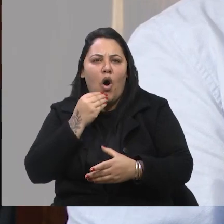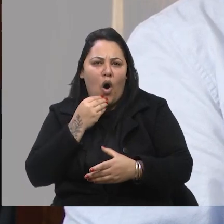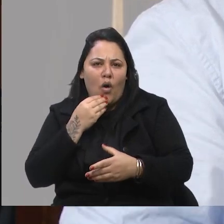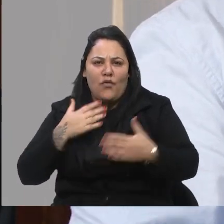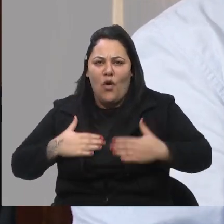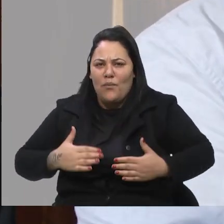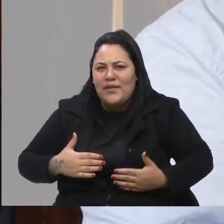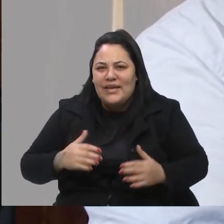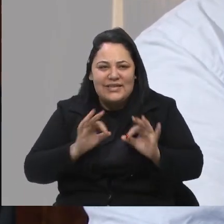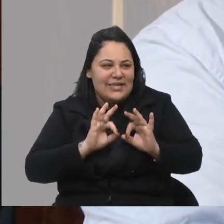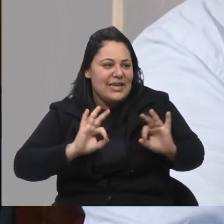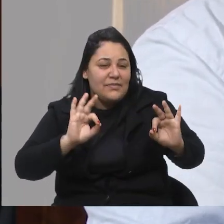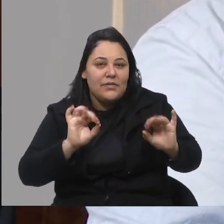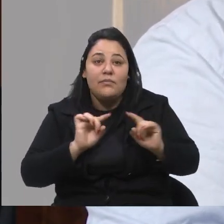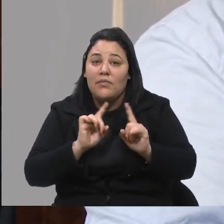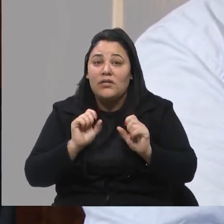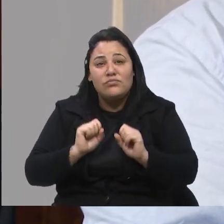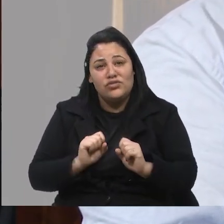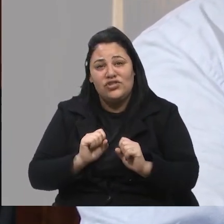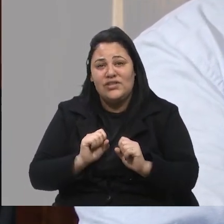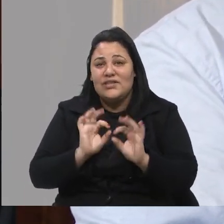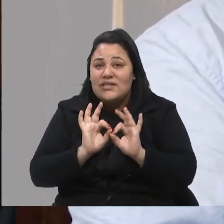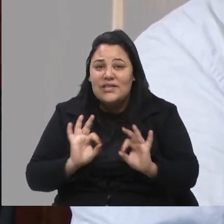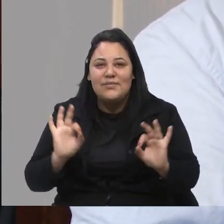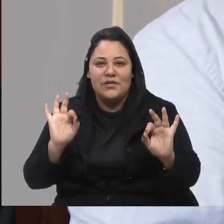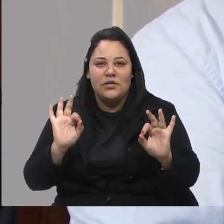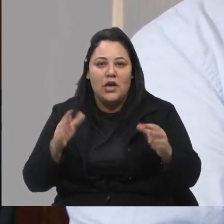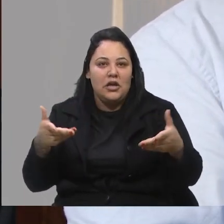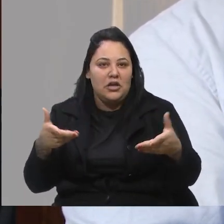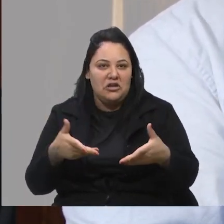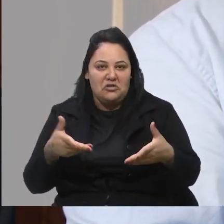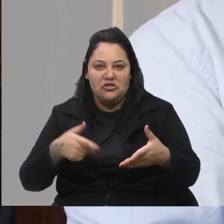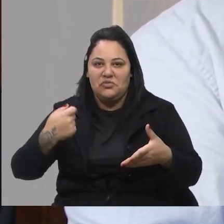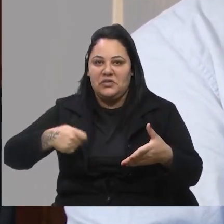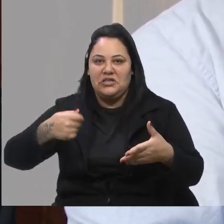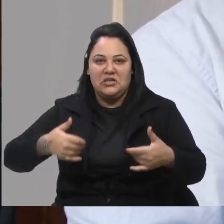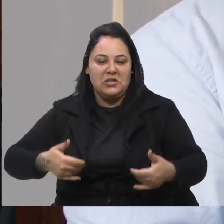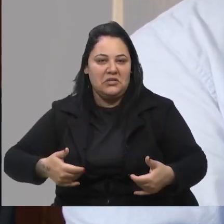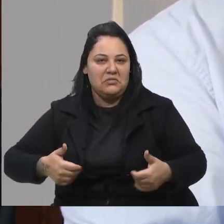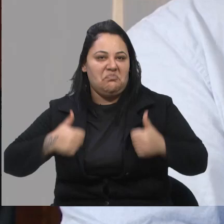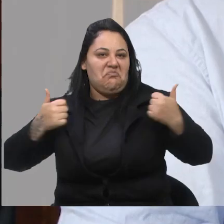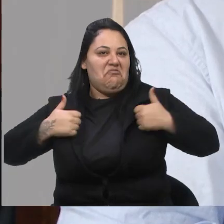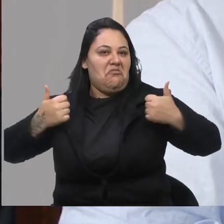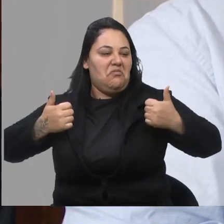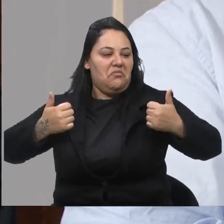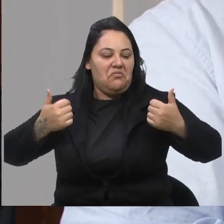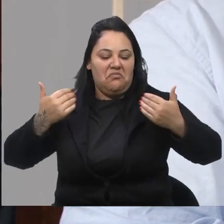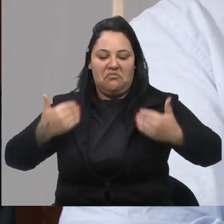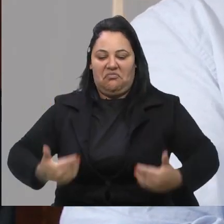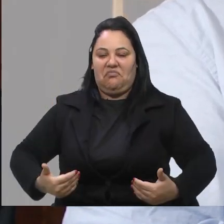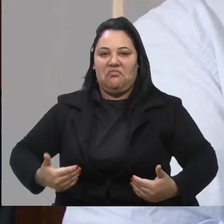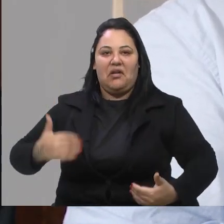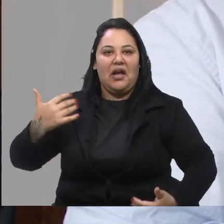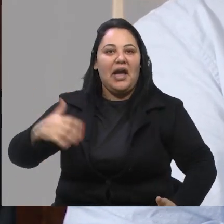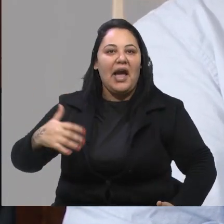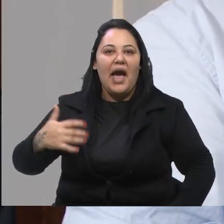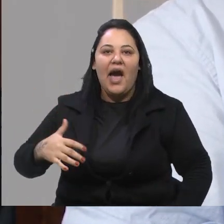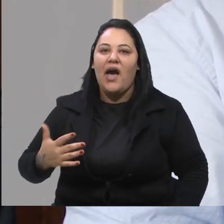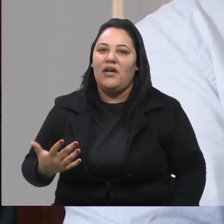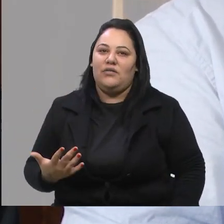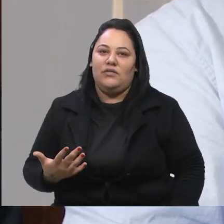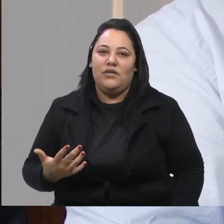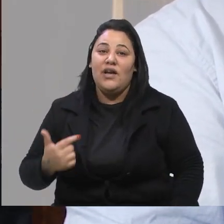bombachinha e tal, mas com quem eles podiam, né? E hoje já não, hoje se tornou caro. E eu acho que o gaúcho,